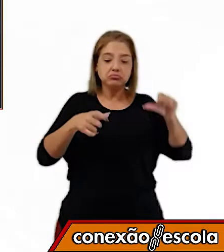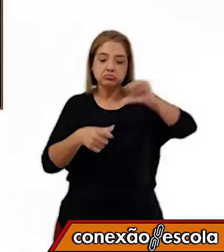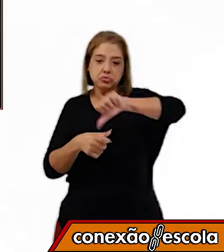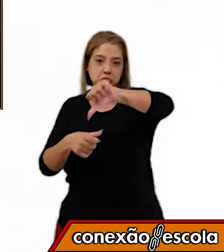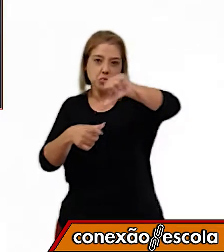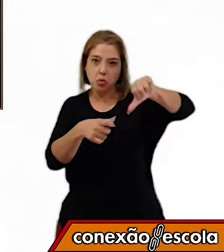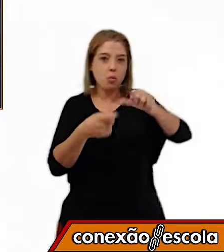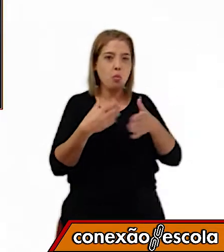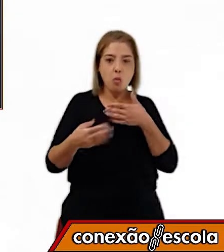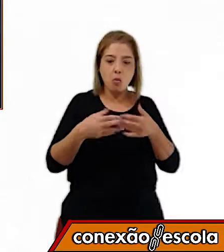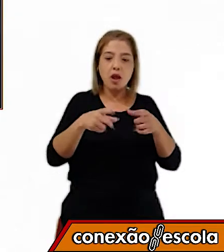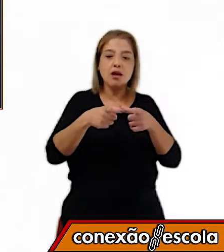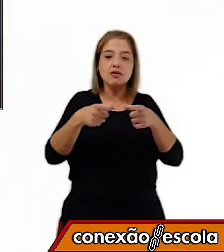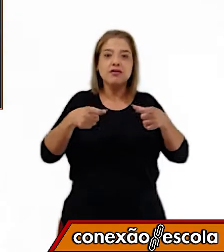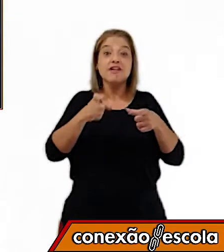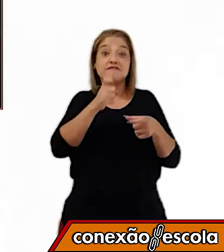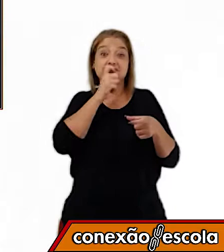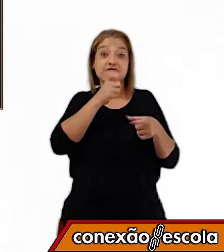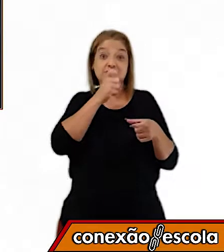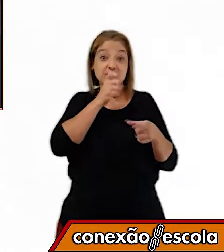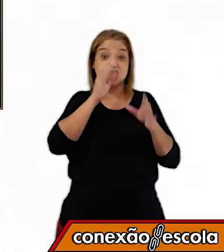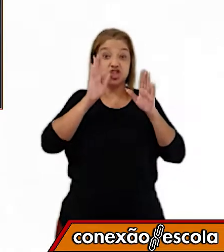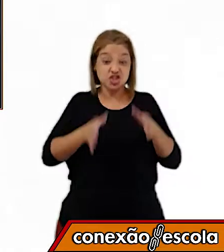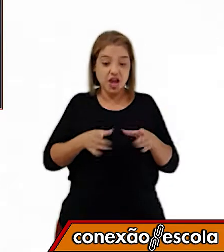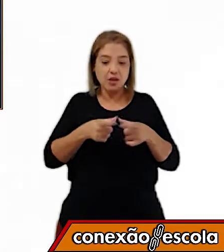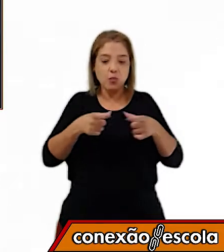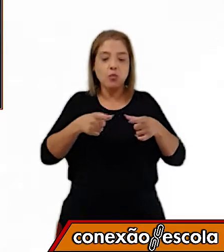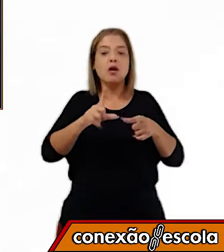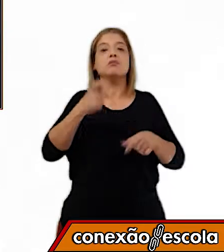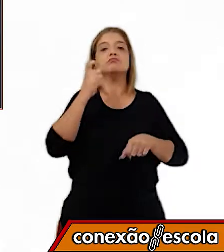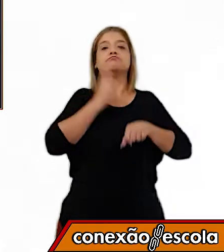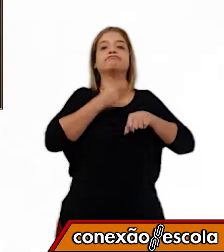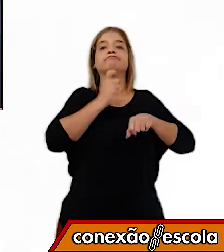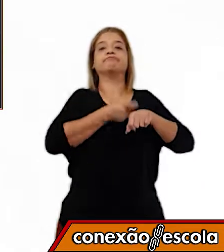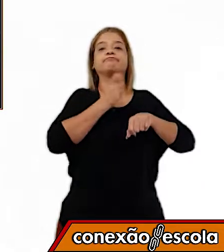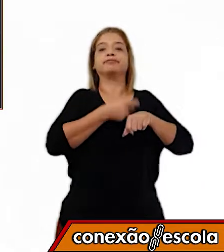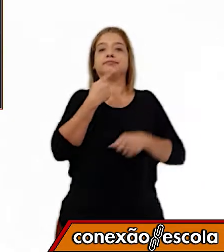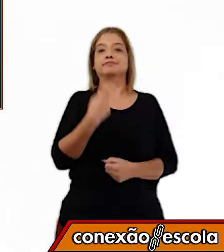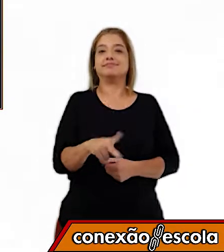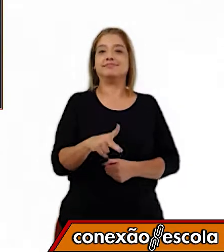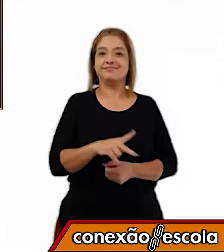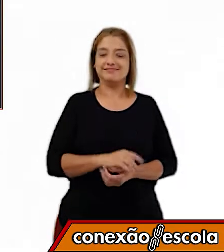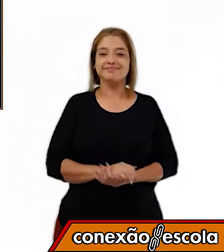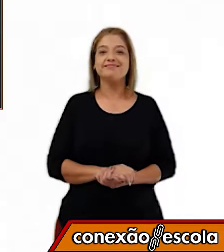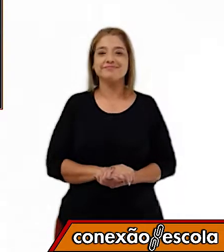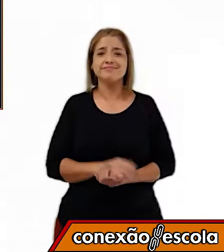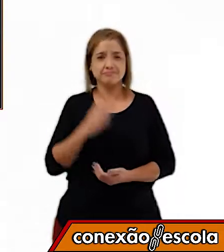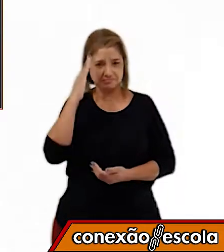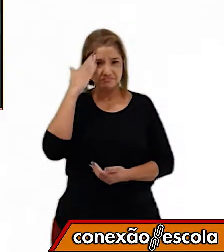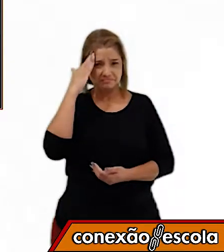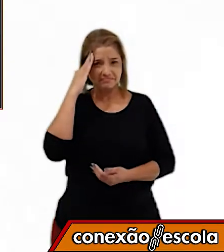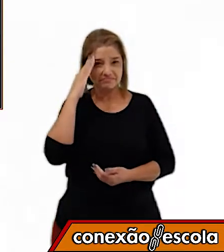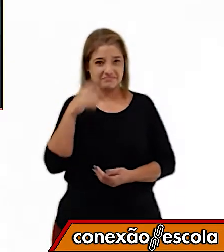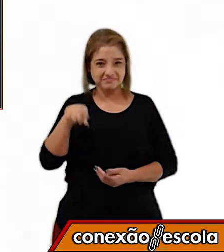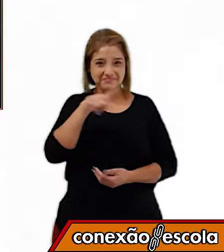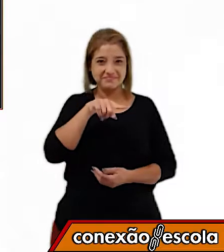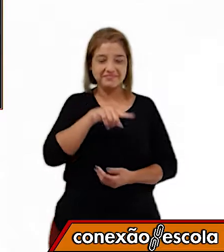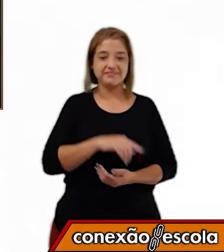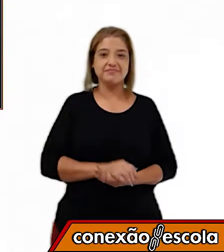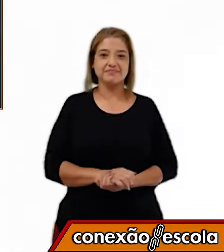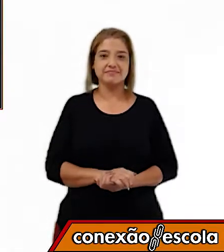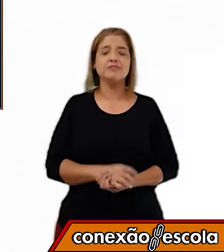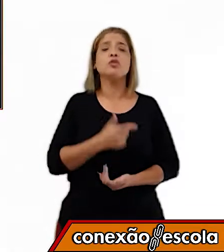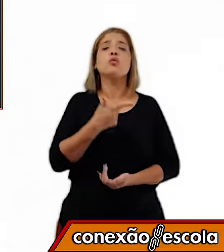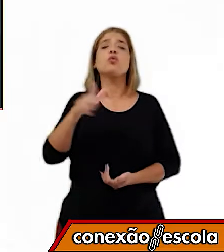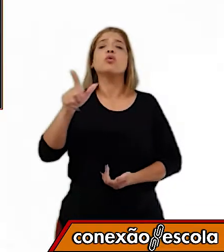E quando esfriam, volta ao estado sólido em uma forma definida. Entenderam?